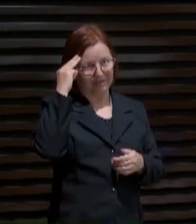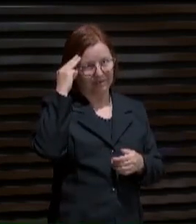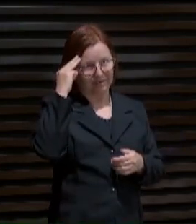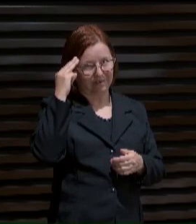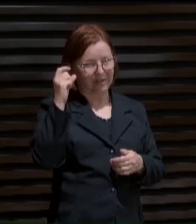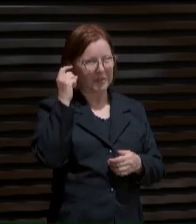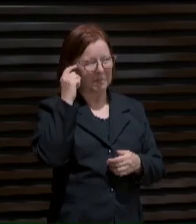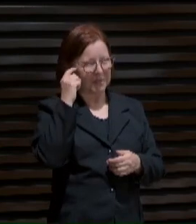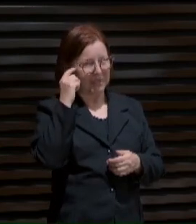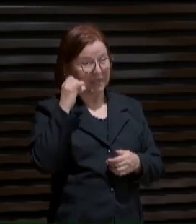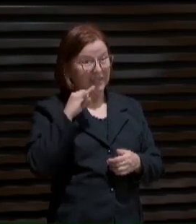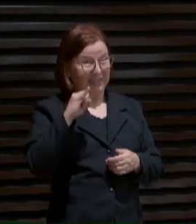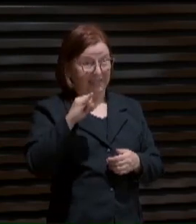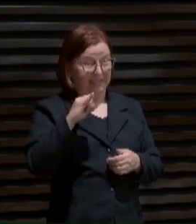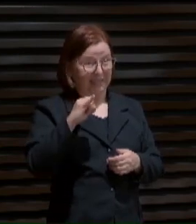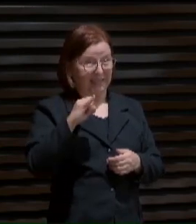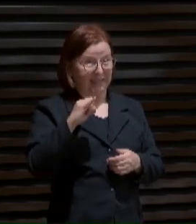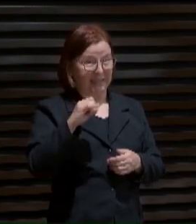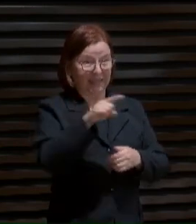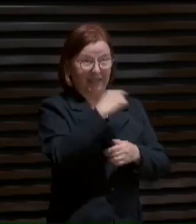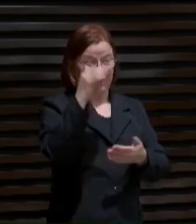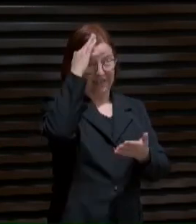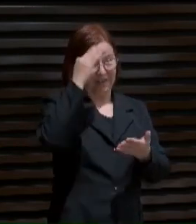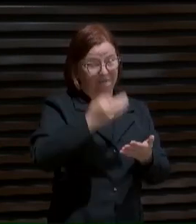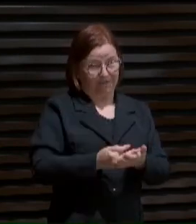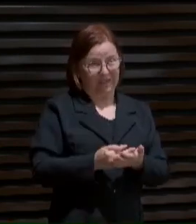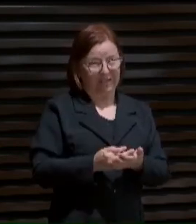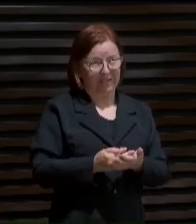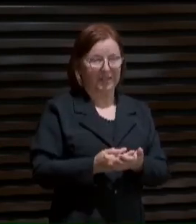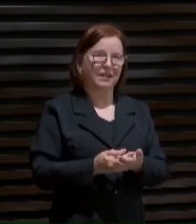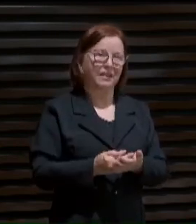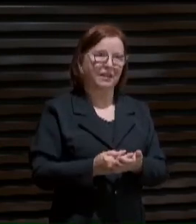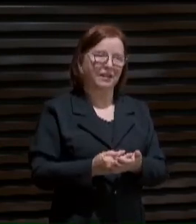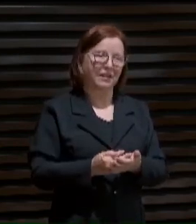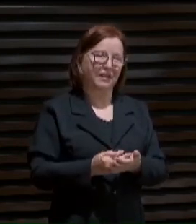pro festando está de acordo com a nossa prática de vida é